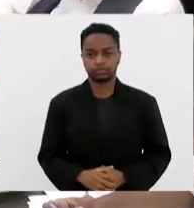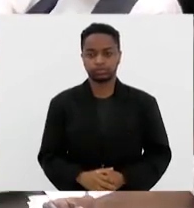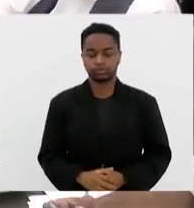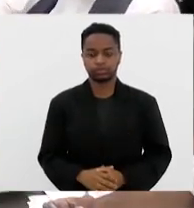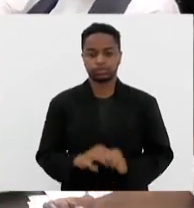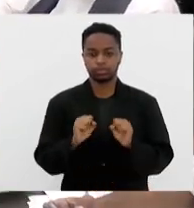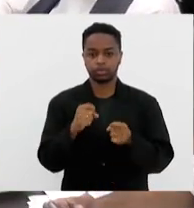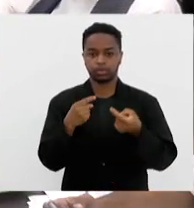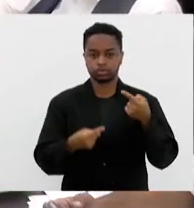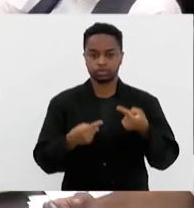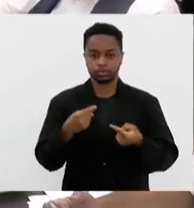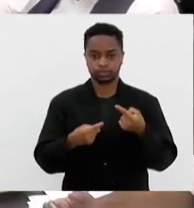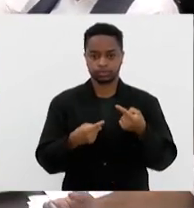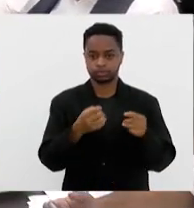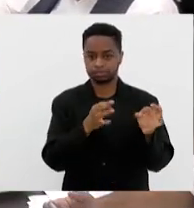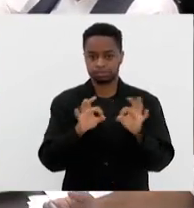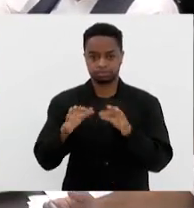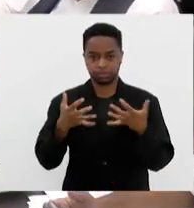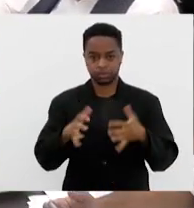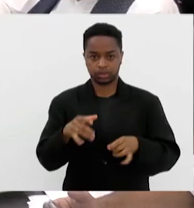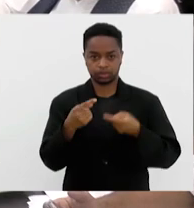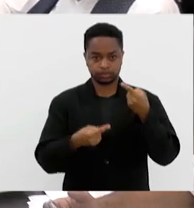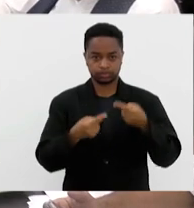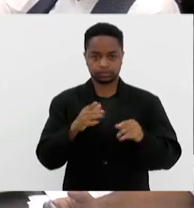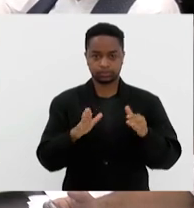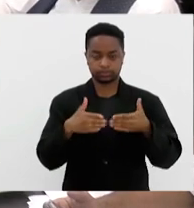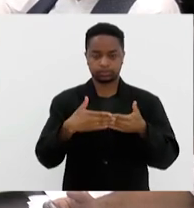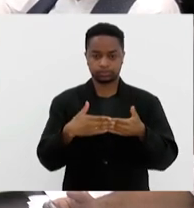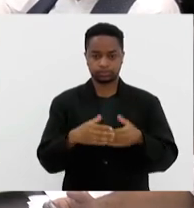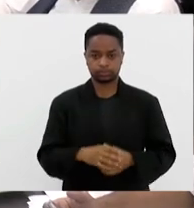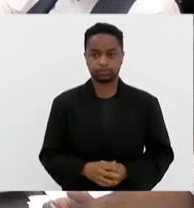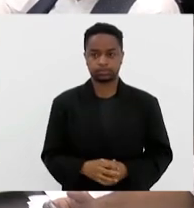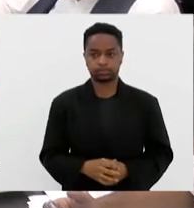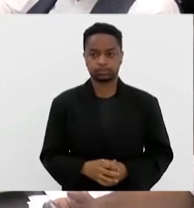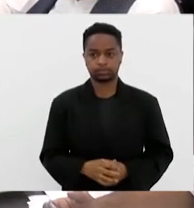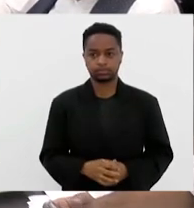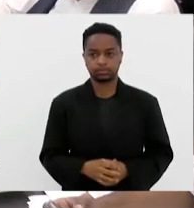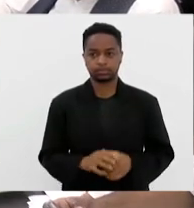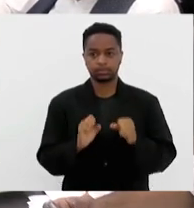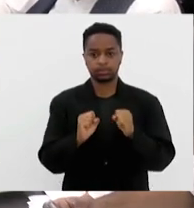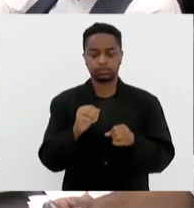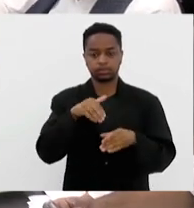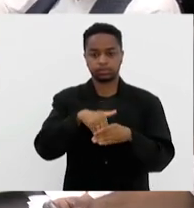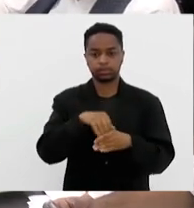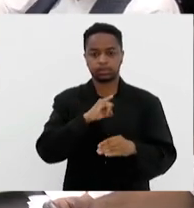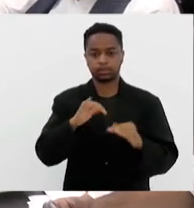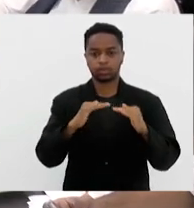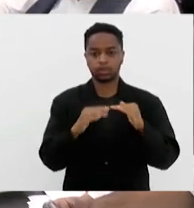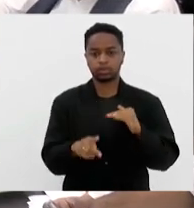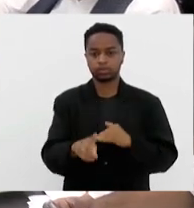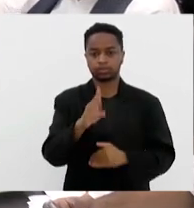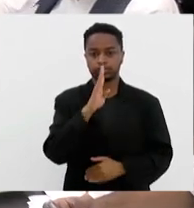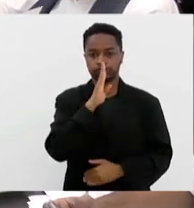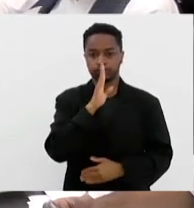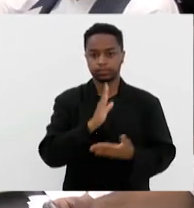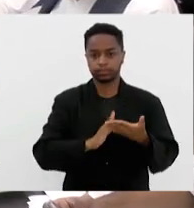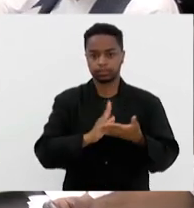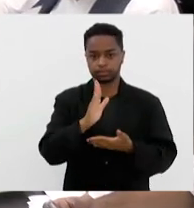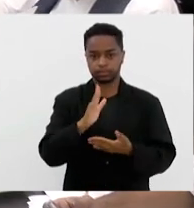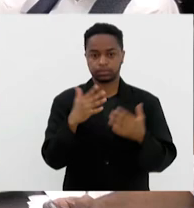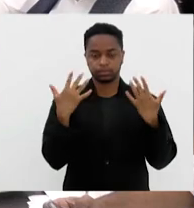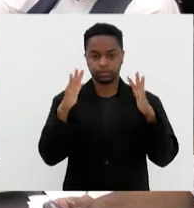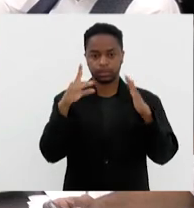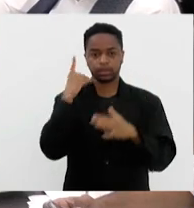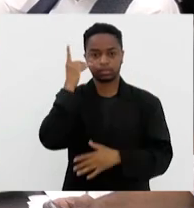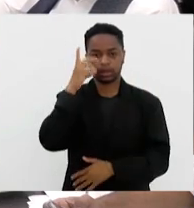Em discussão, não havendo quem queira discutir, encerrada a discussão, em votação, senhores que aprovam, permaneçam como estão, aprovado, parabenizar a